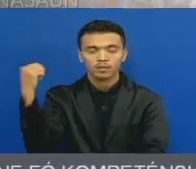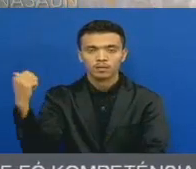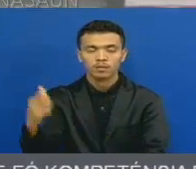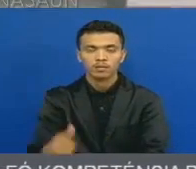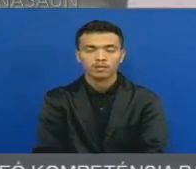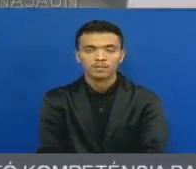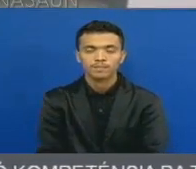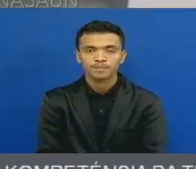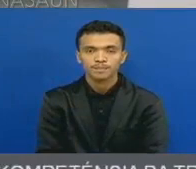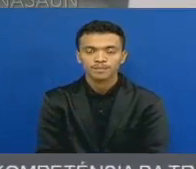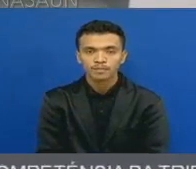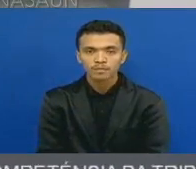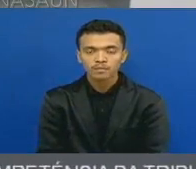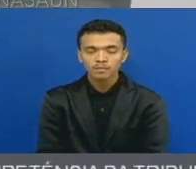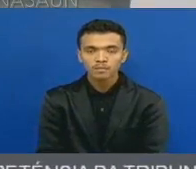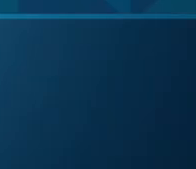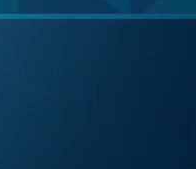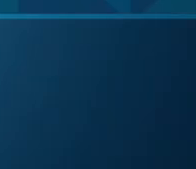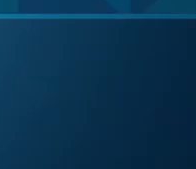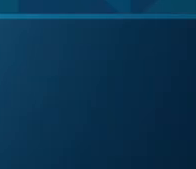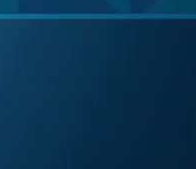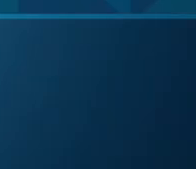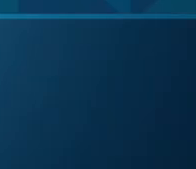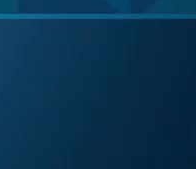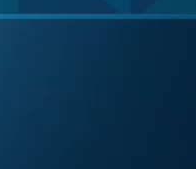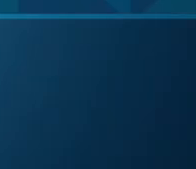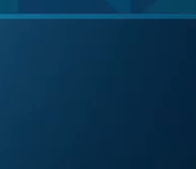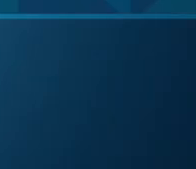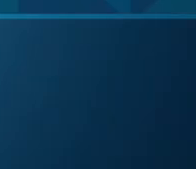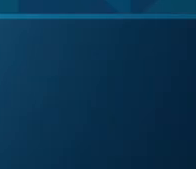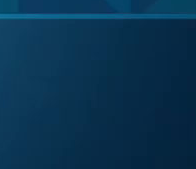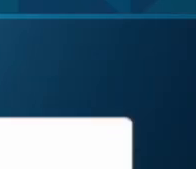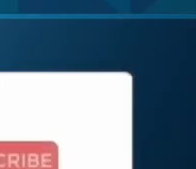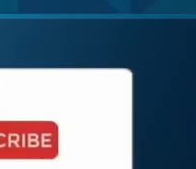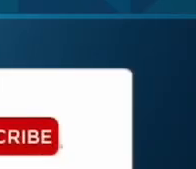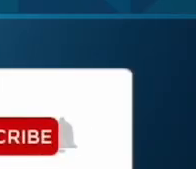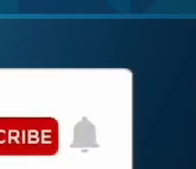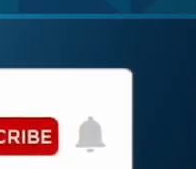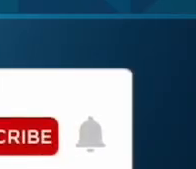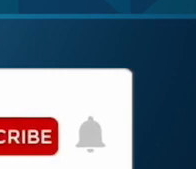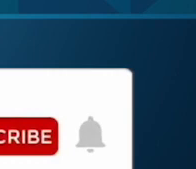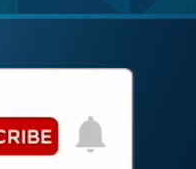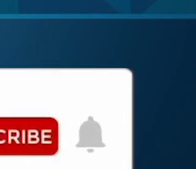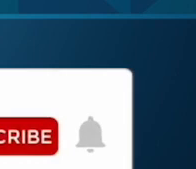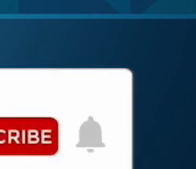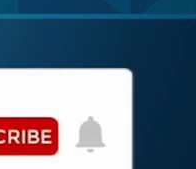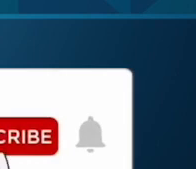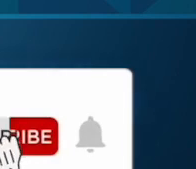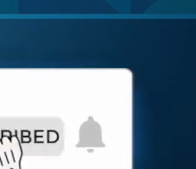Baucau Pedro de Almeida ba RTTL. Atu retang informação factuais não atuais, que ta